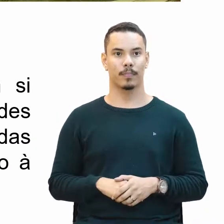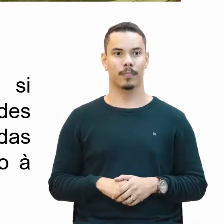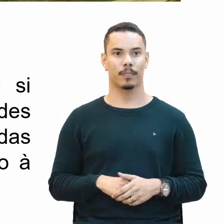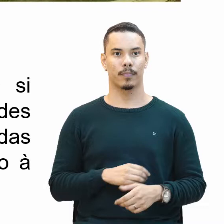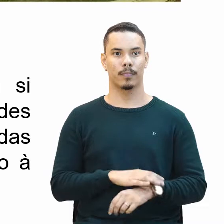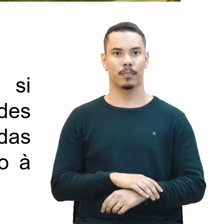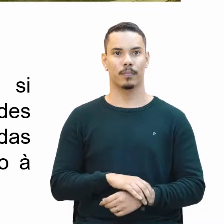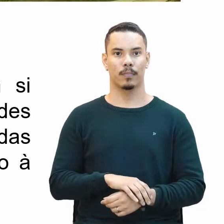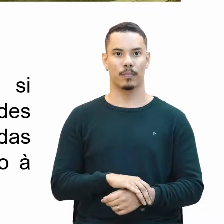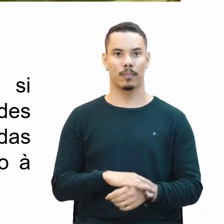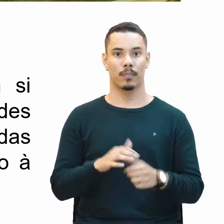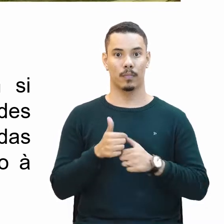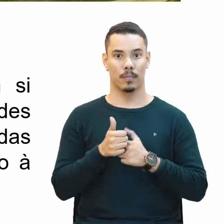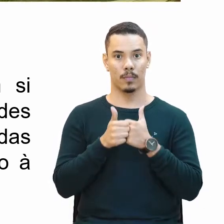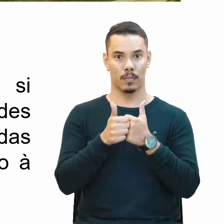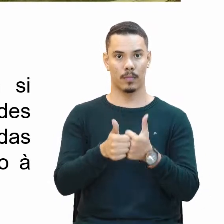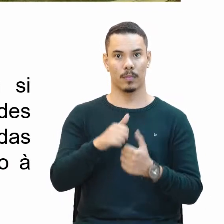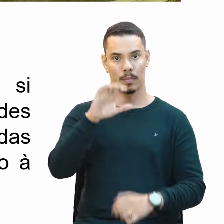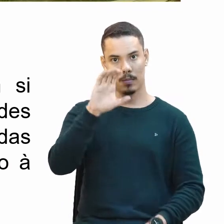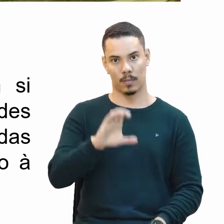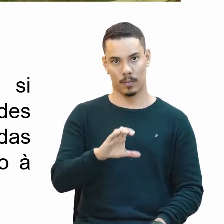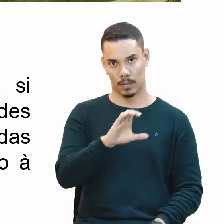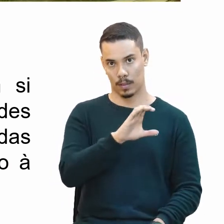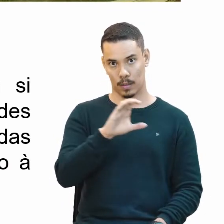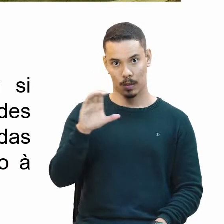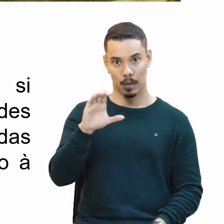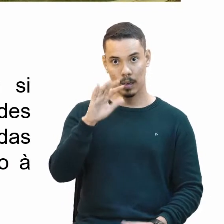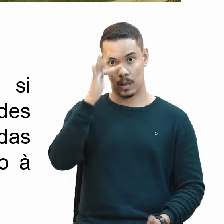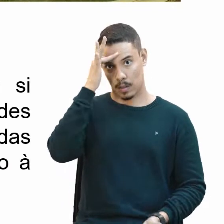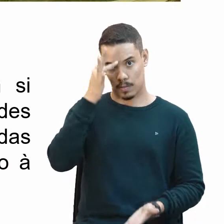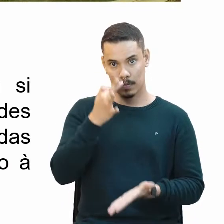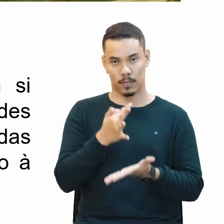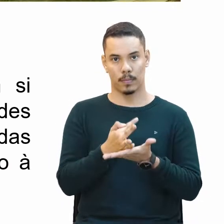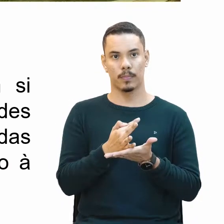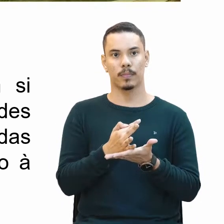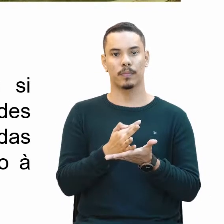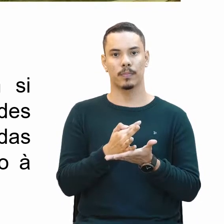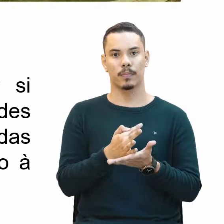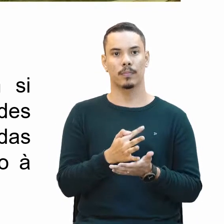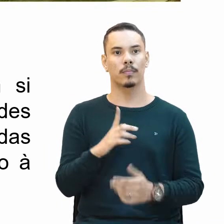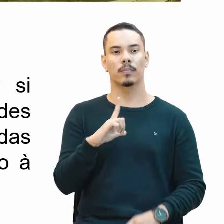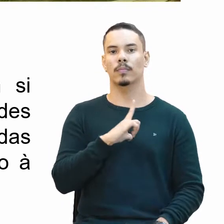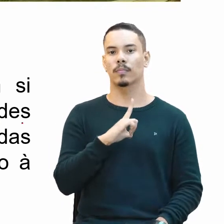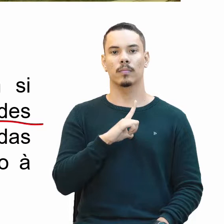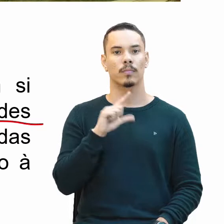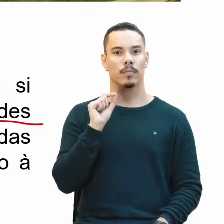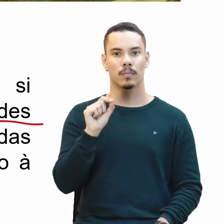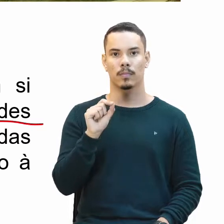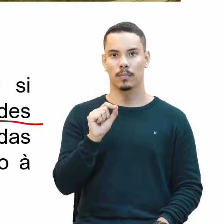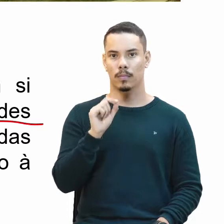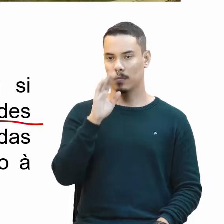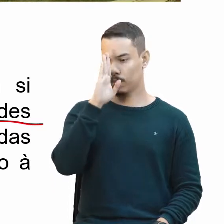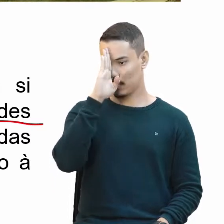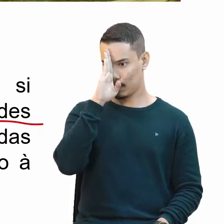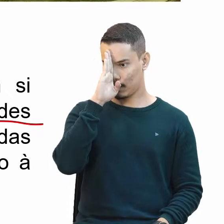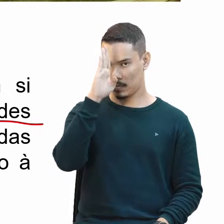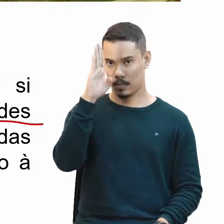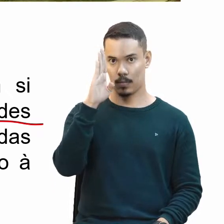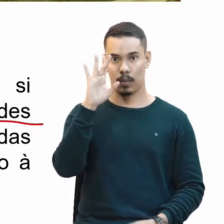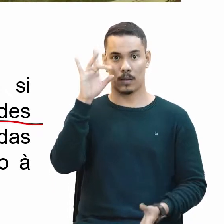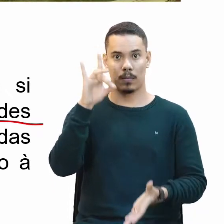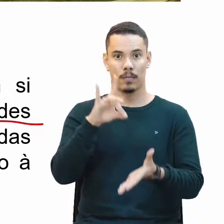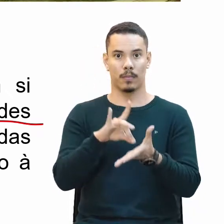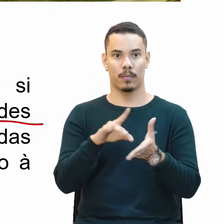com a doutrina católica, a fé em si mesma seria a fonte mais elevada das